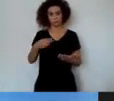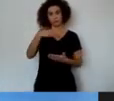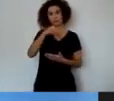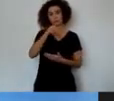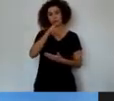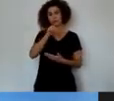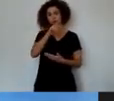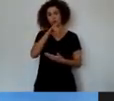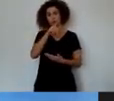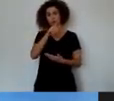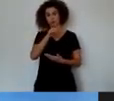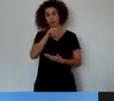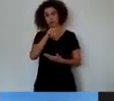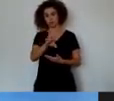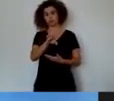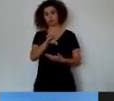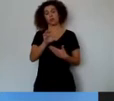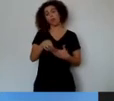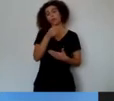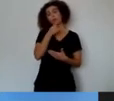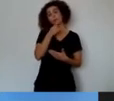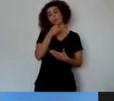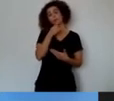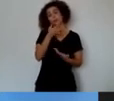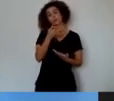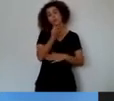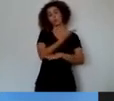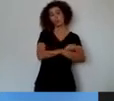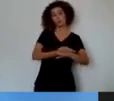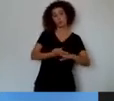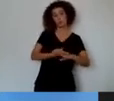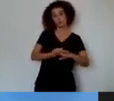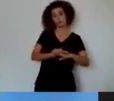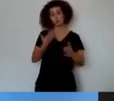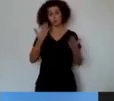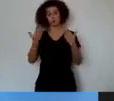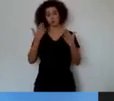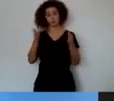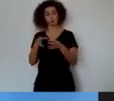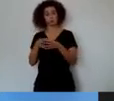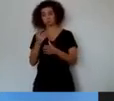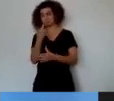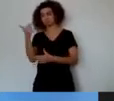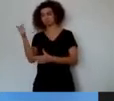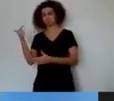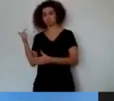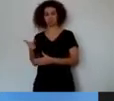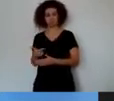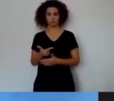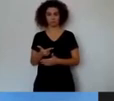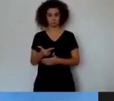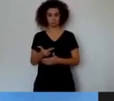e tudo fica, né, por exemplo, com a branquitude em detrimento dos outros grupos racializados. Então, a gente precisa ter